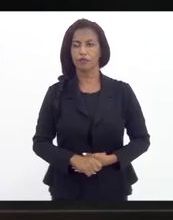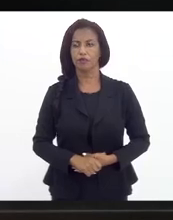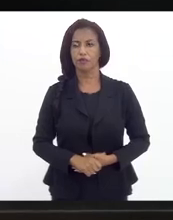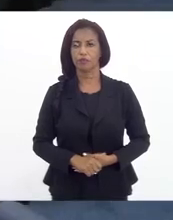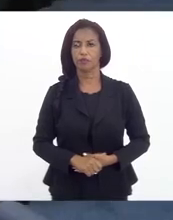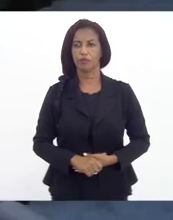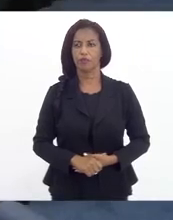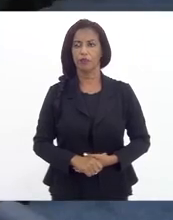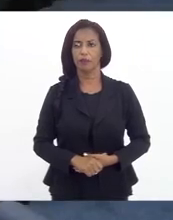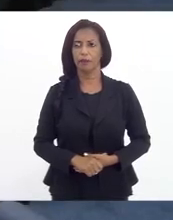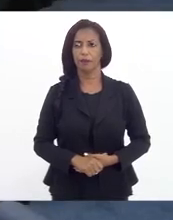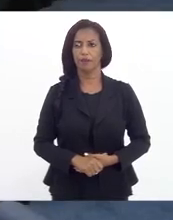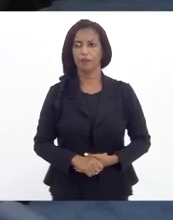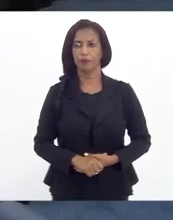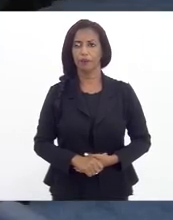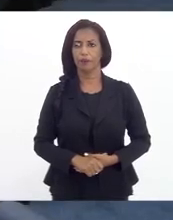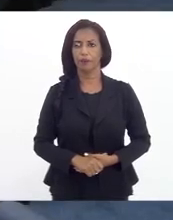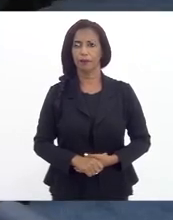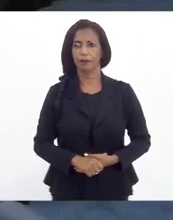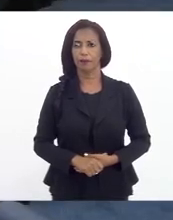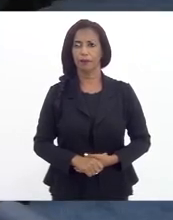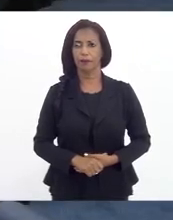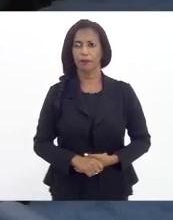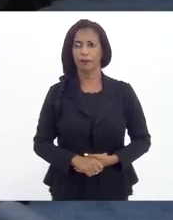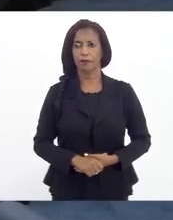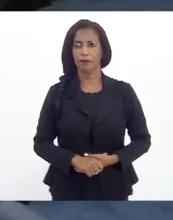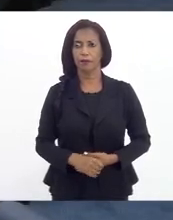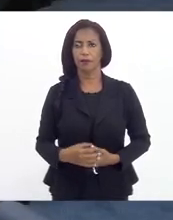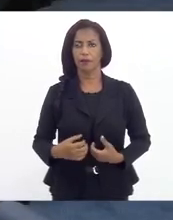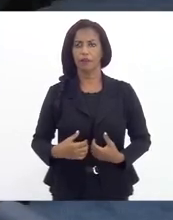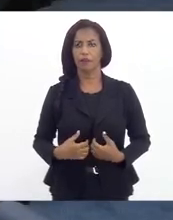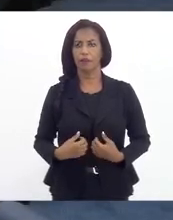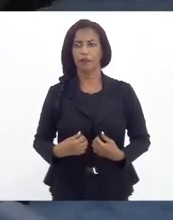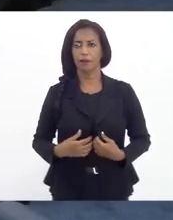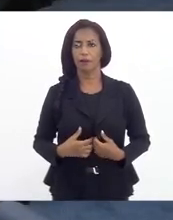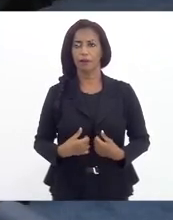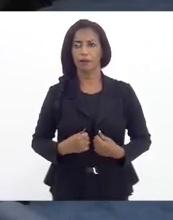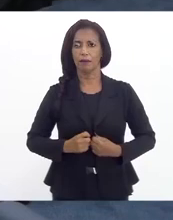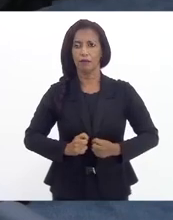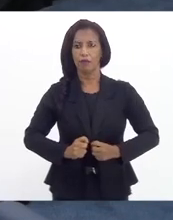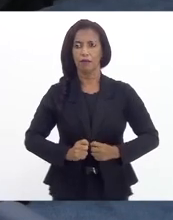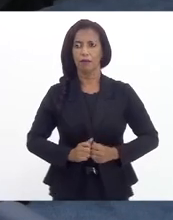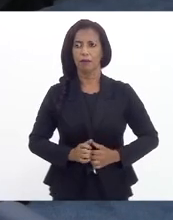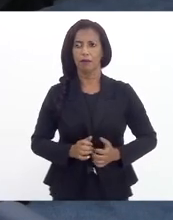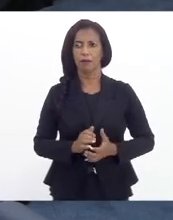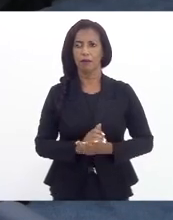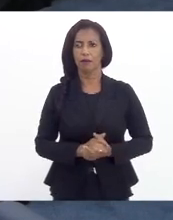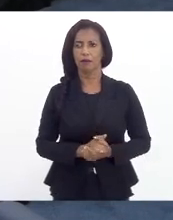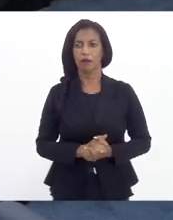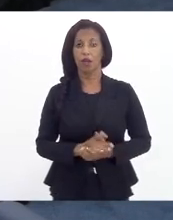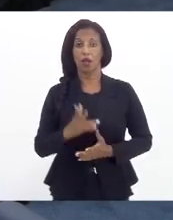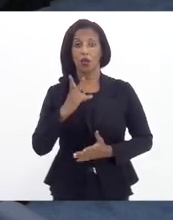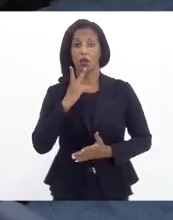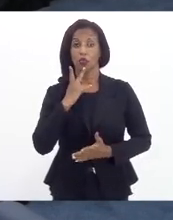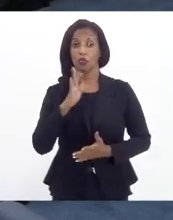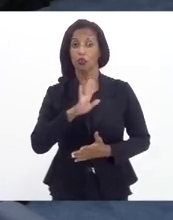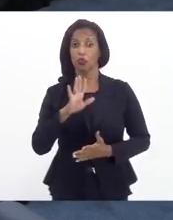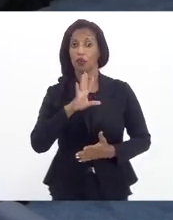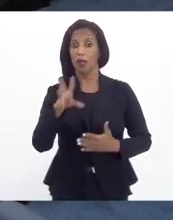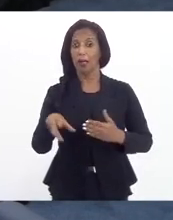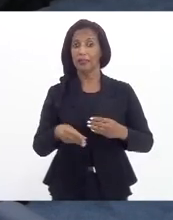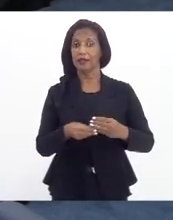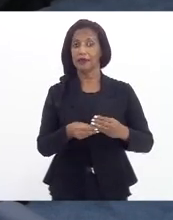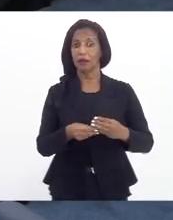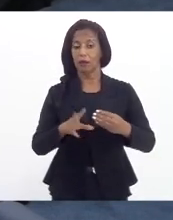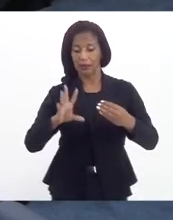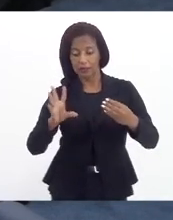Presidente, é aqui... Então, 59 dá um 81, não isso? Presidente, é que... falando da adesão, 159